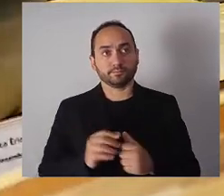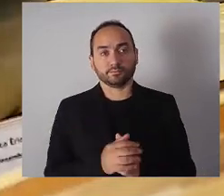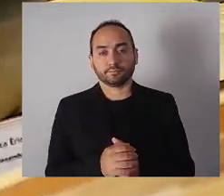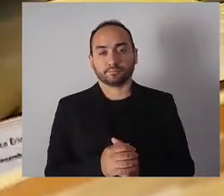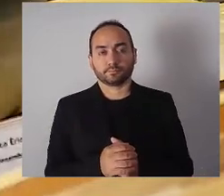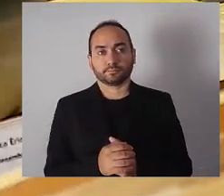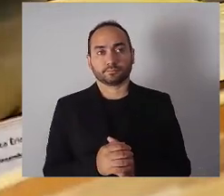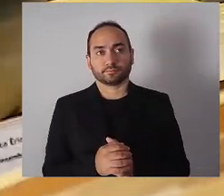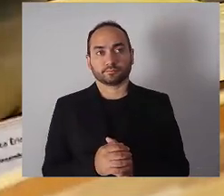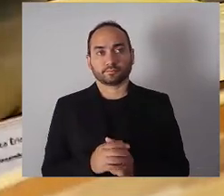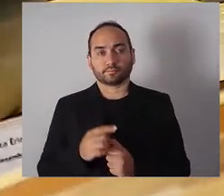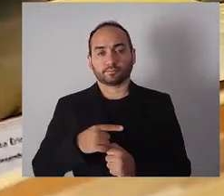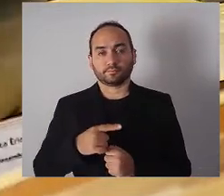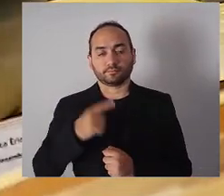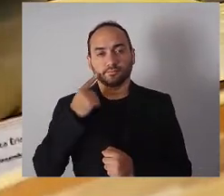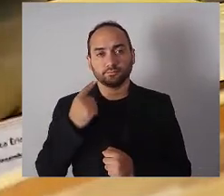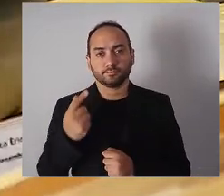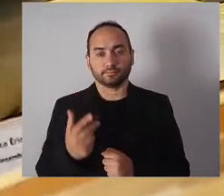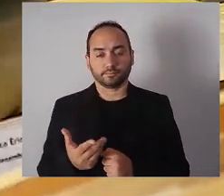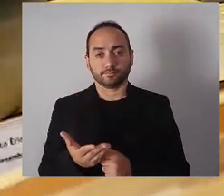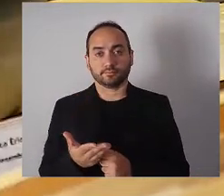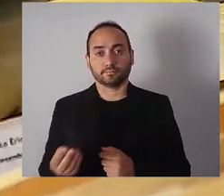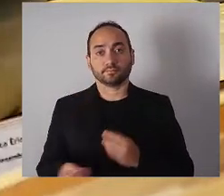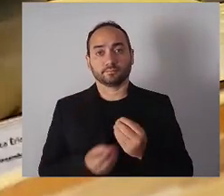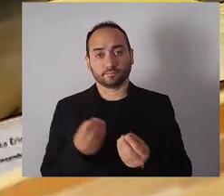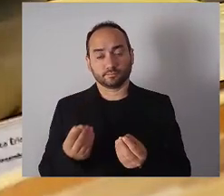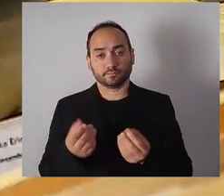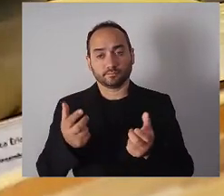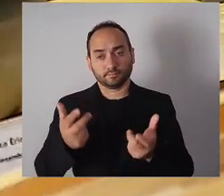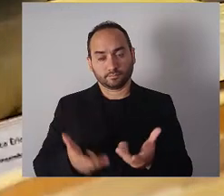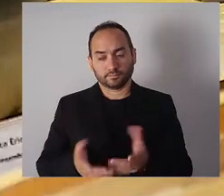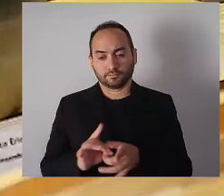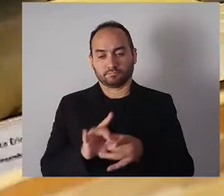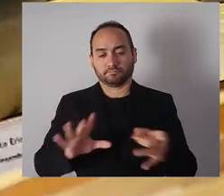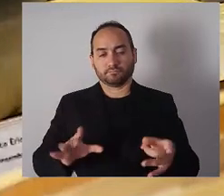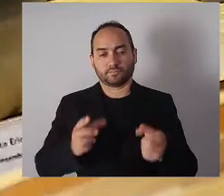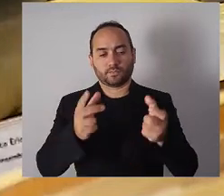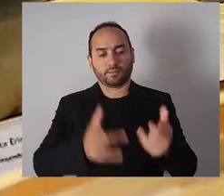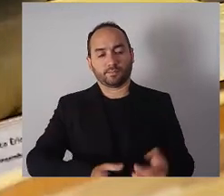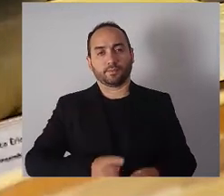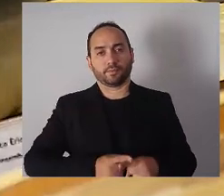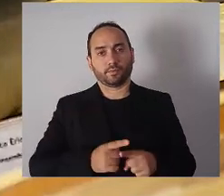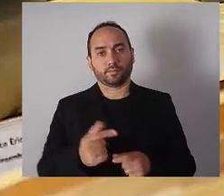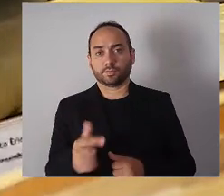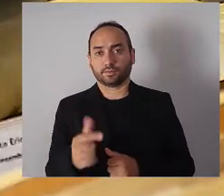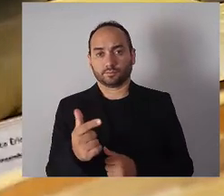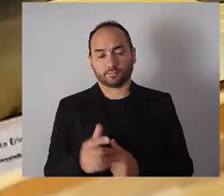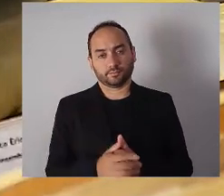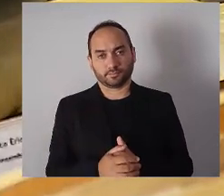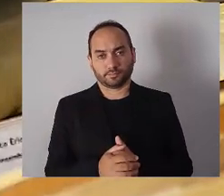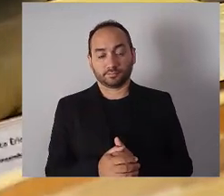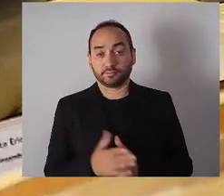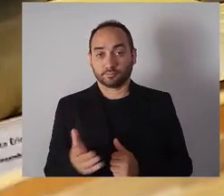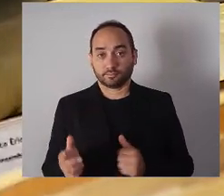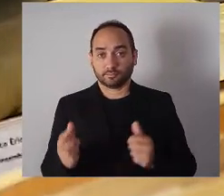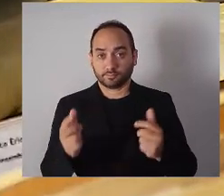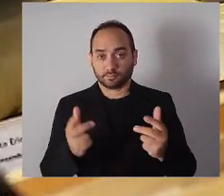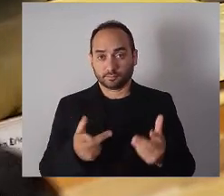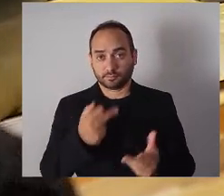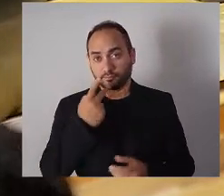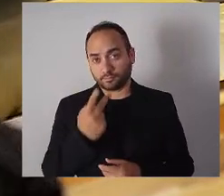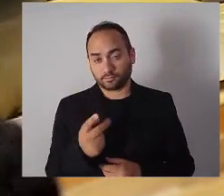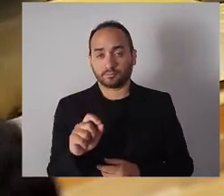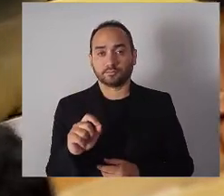pela legenda da agremiação em razão da desfiliação sem justa causa. Né? E aí eu discorro e cito aqui